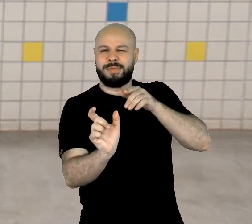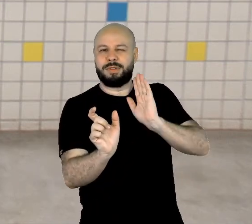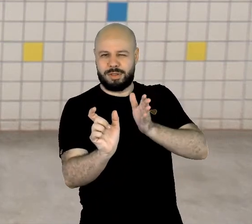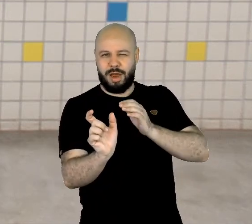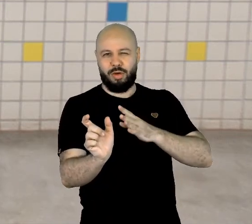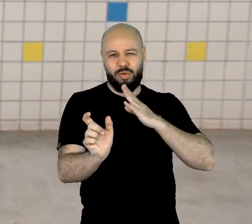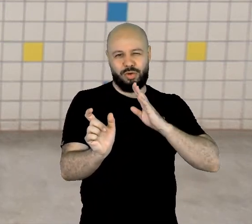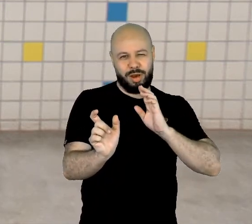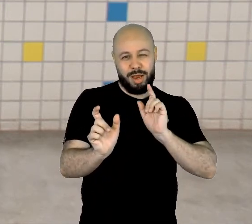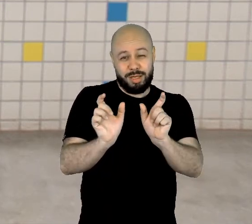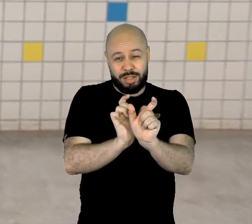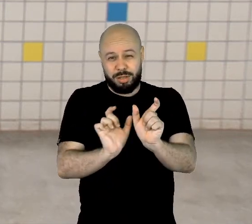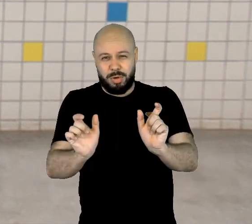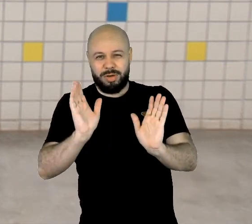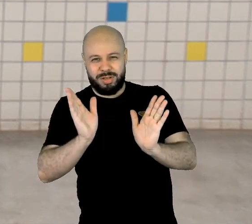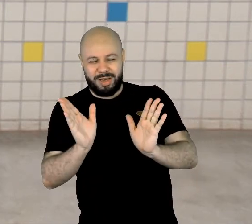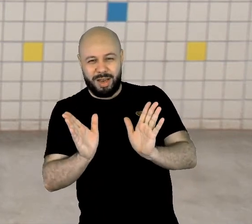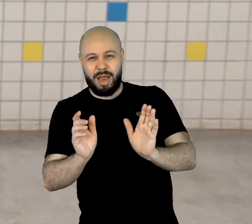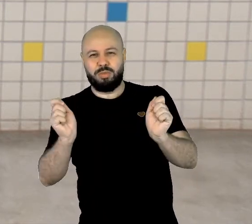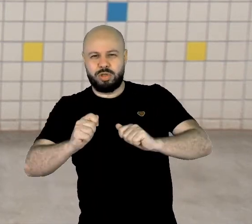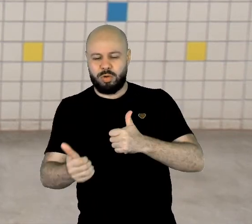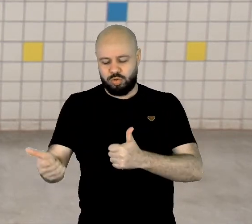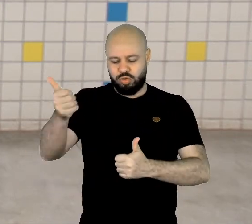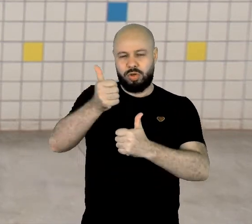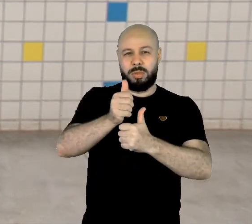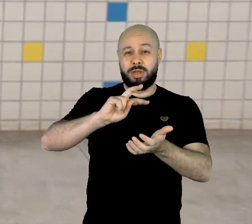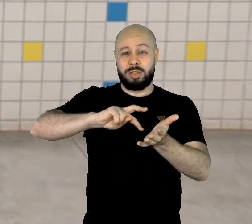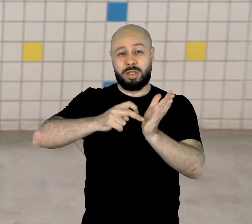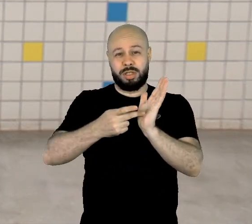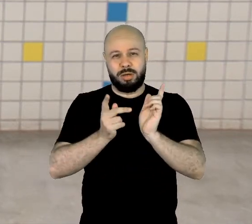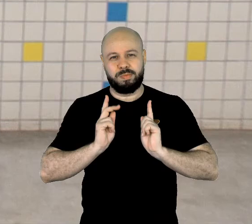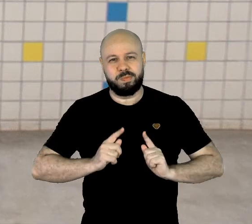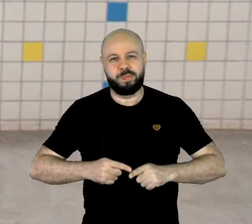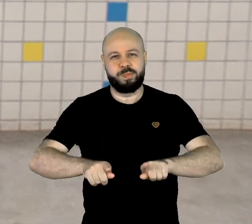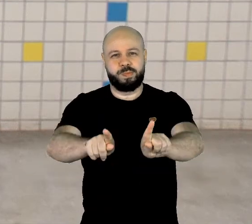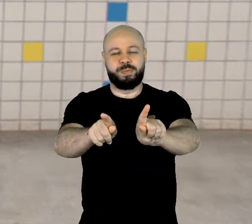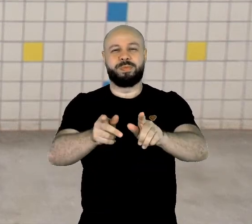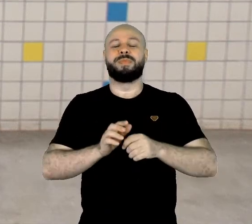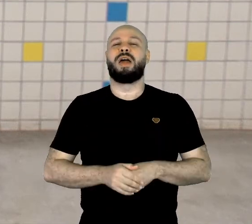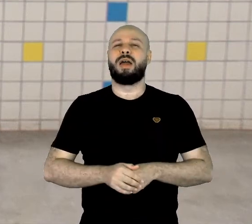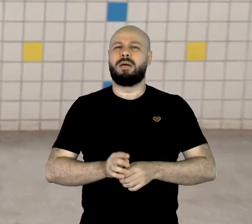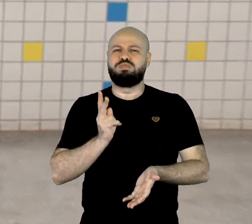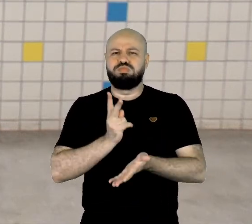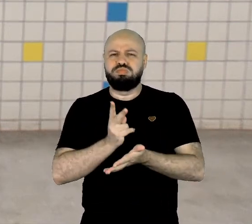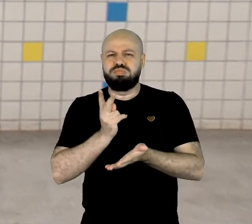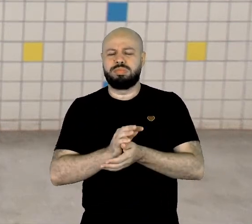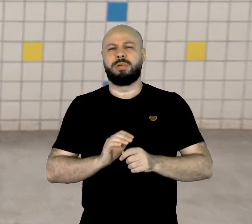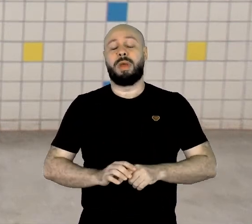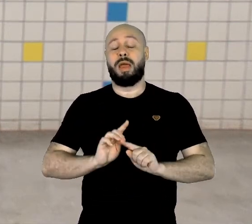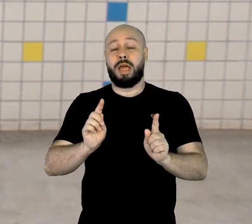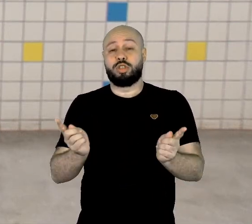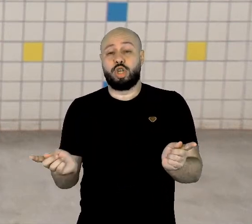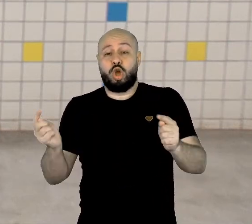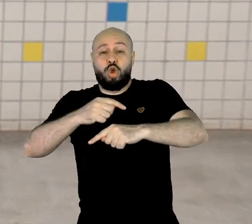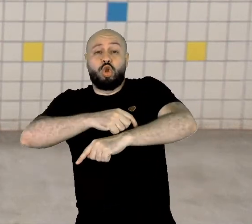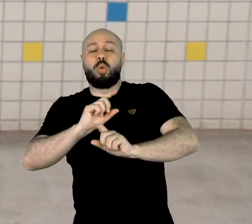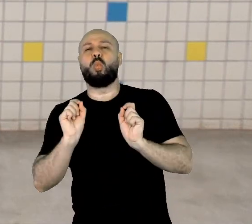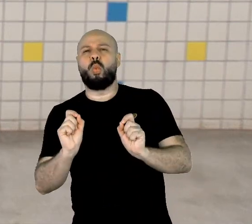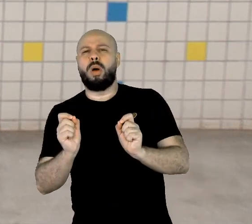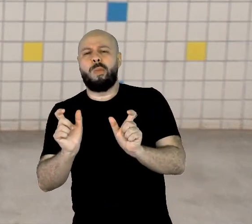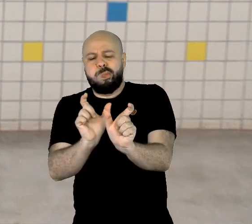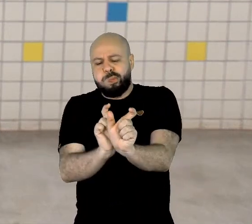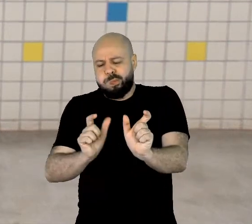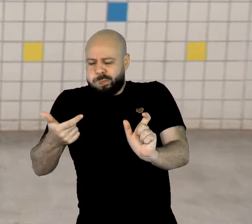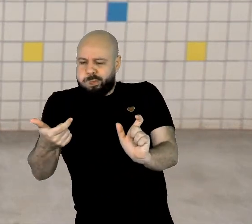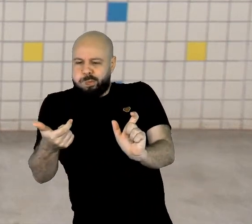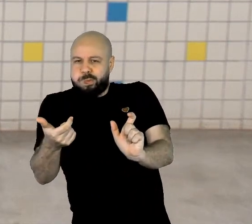nós vimos os sinônimos, que eu posso trocar elas sem mudar o sentido da frase? Quais seriam os antônimos dela? Se eu quisesse